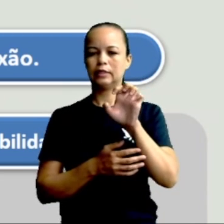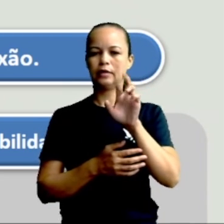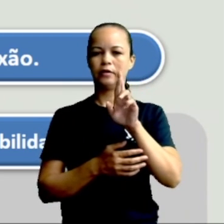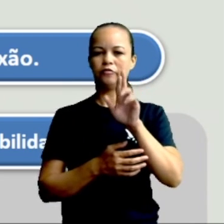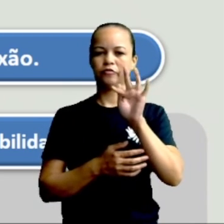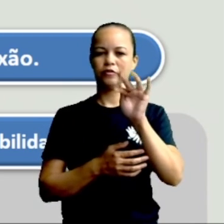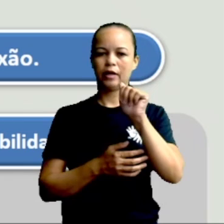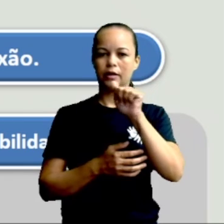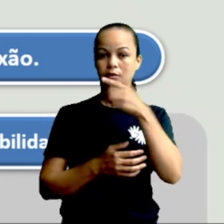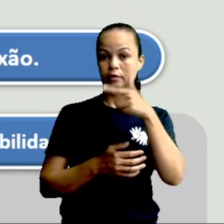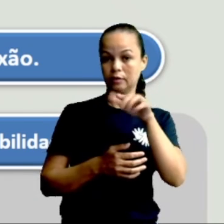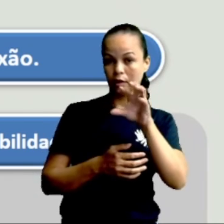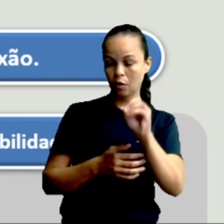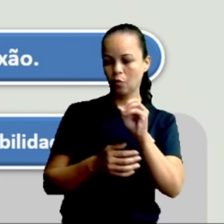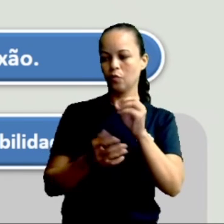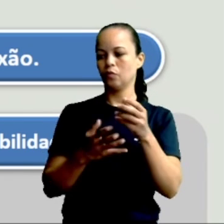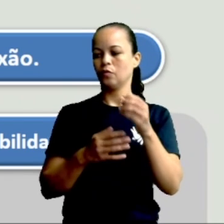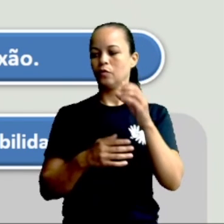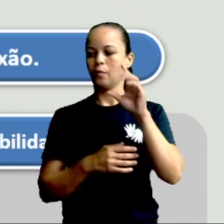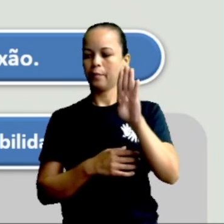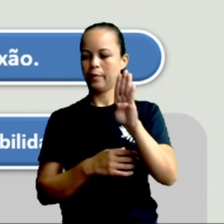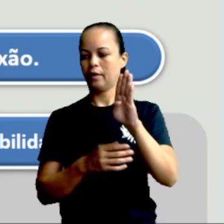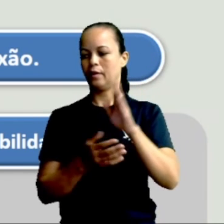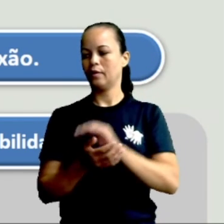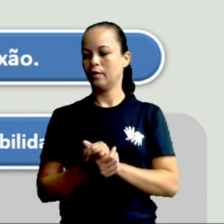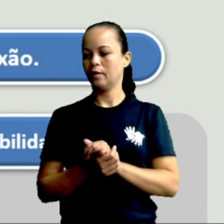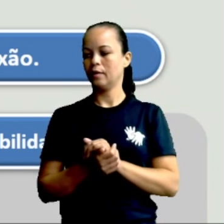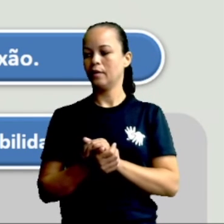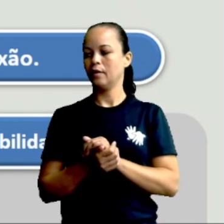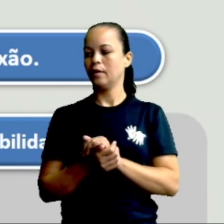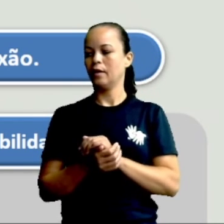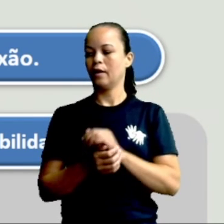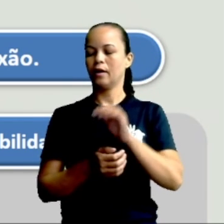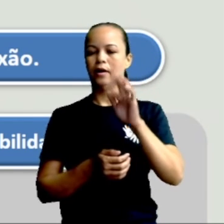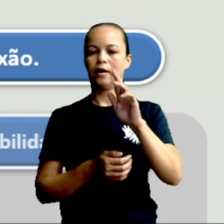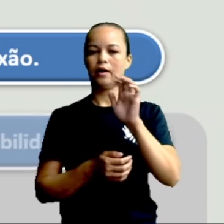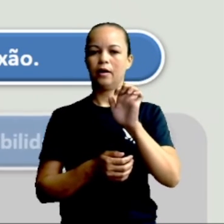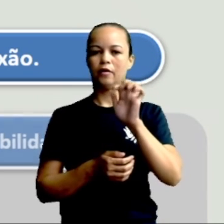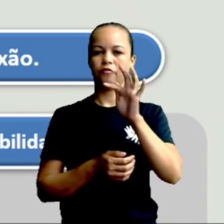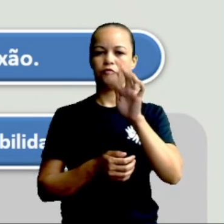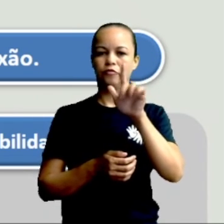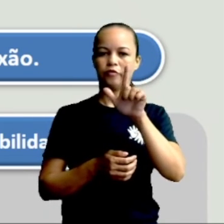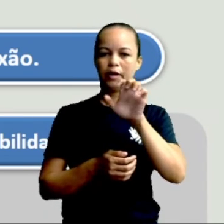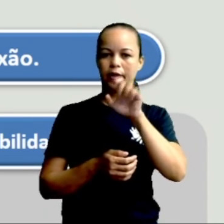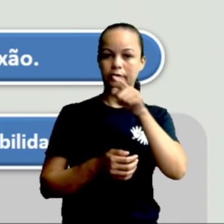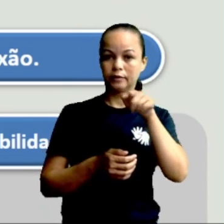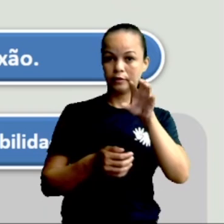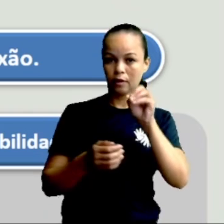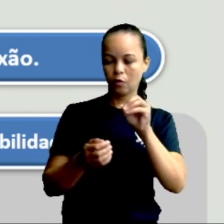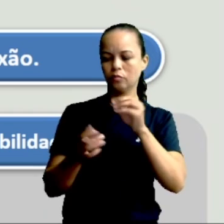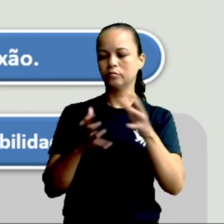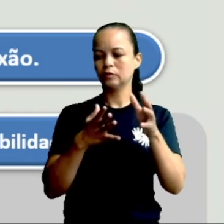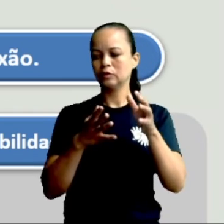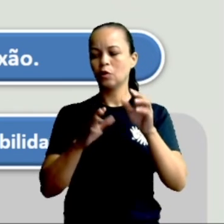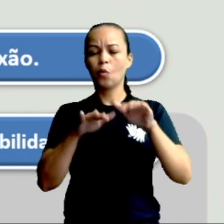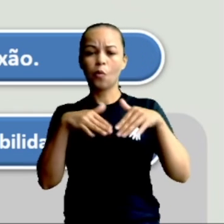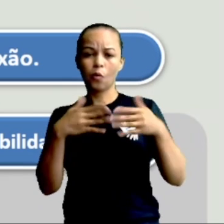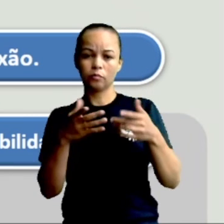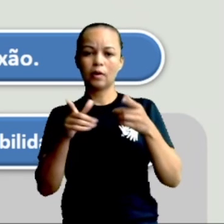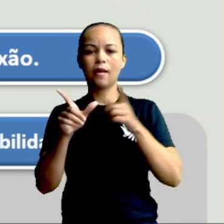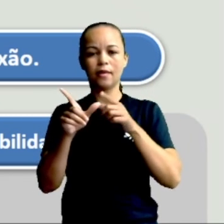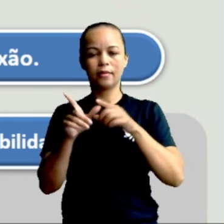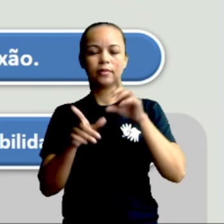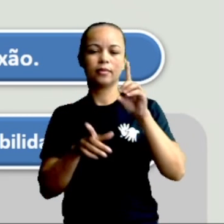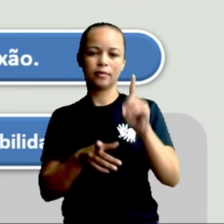luz. Ó, isso aí que a gente acabou de ver, né? Fácil, fácil, fácil. Alternativa é a letra D.